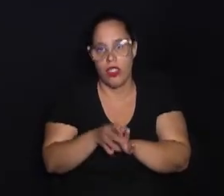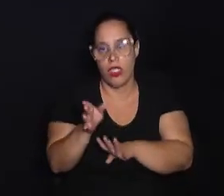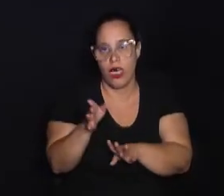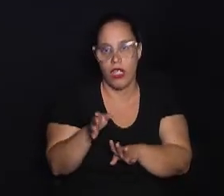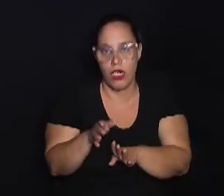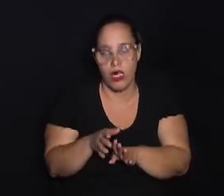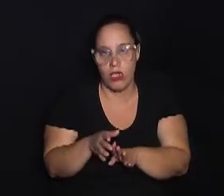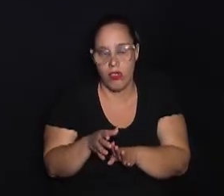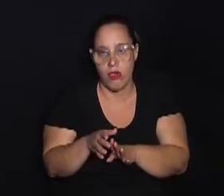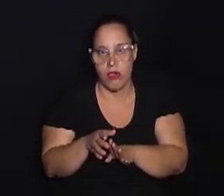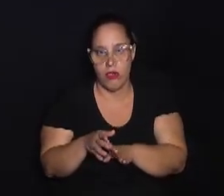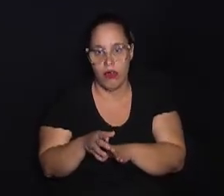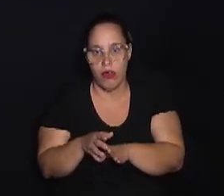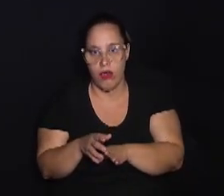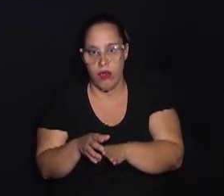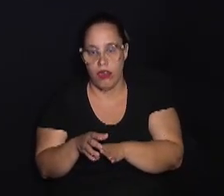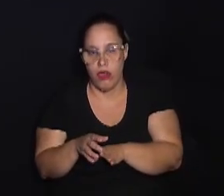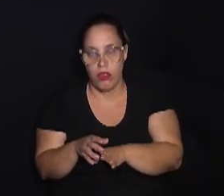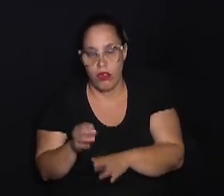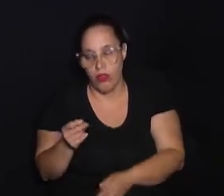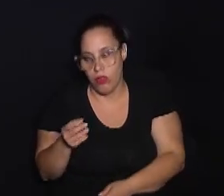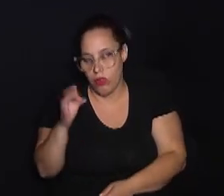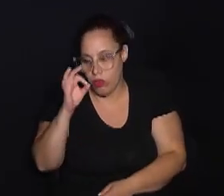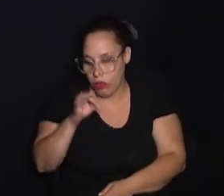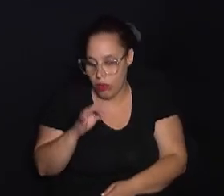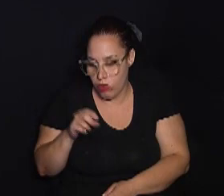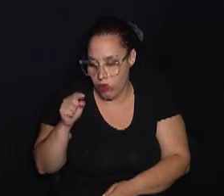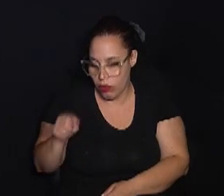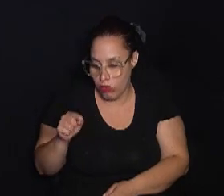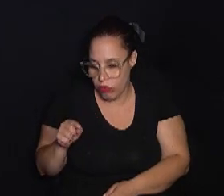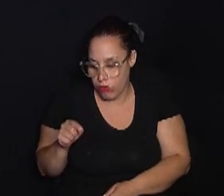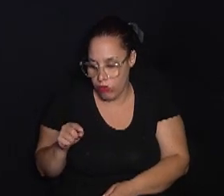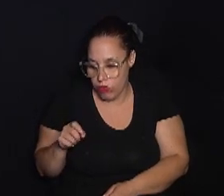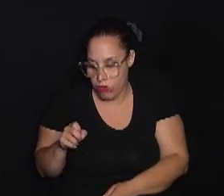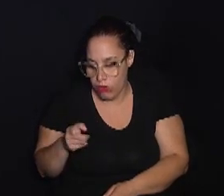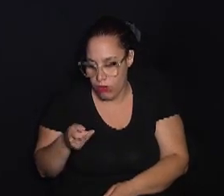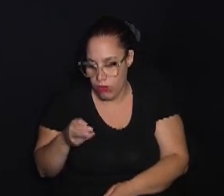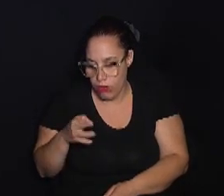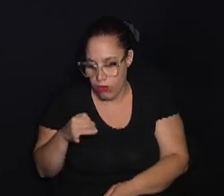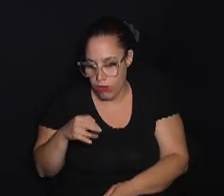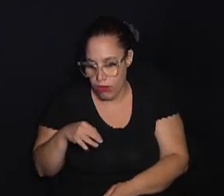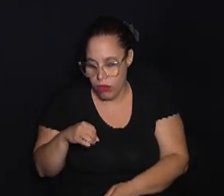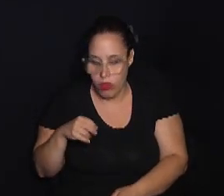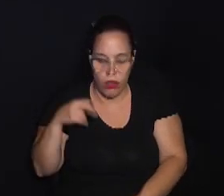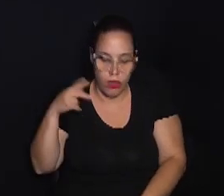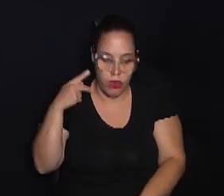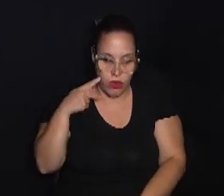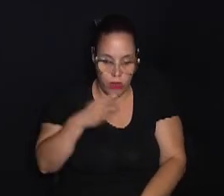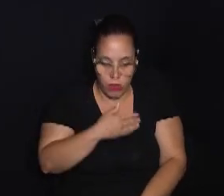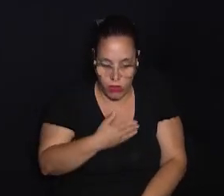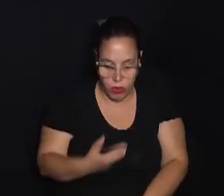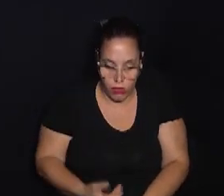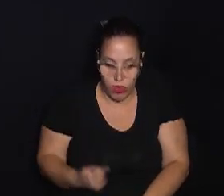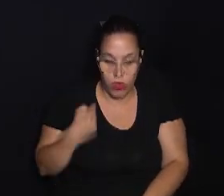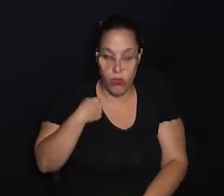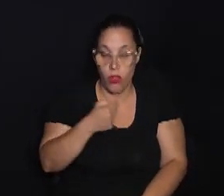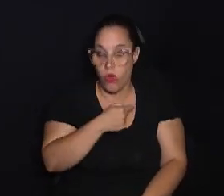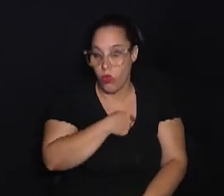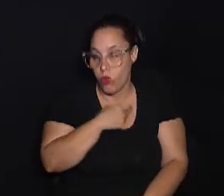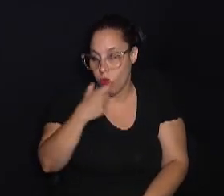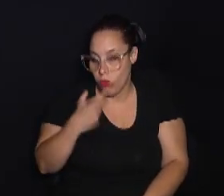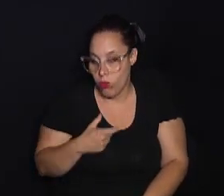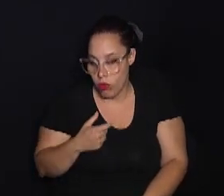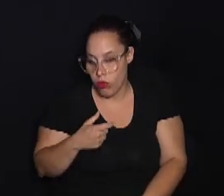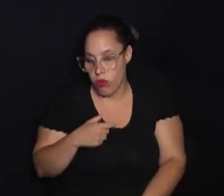Então, ele pode indicar uma parcela daqueles recursos do orçamento para a política pública. Então, no nosso caso, nós